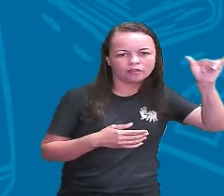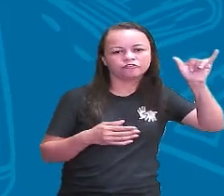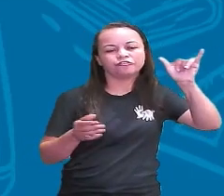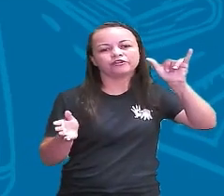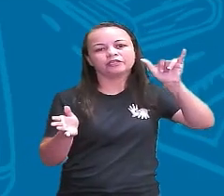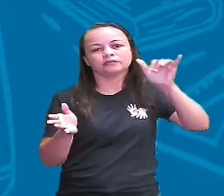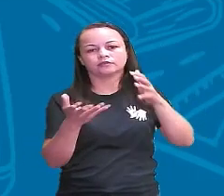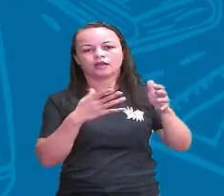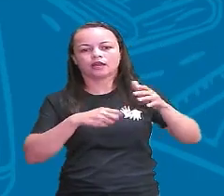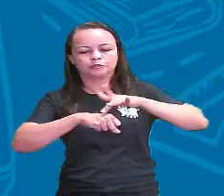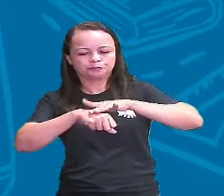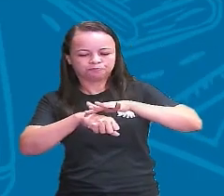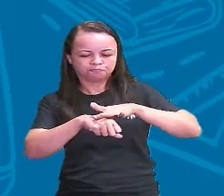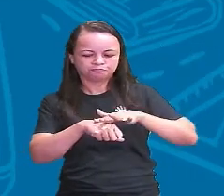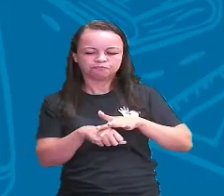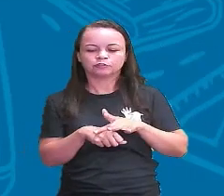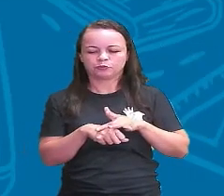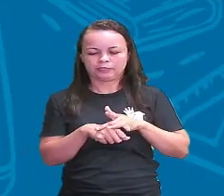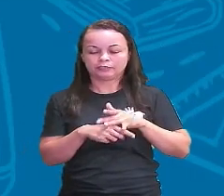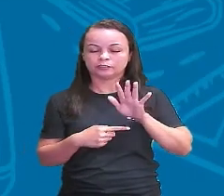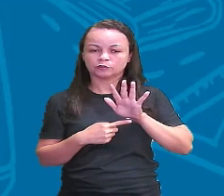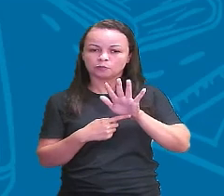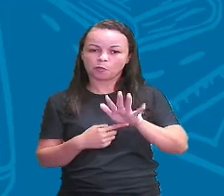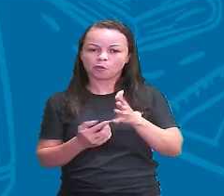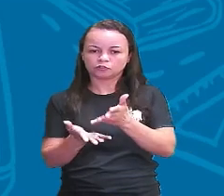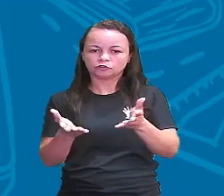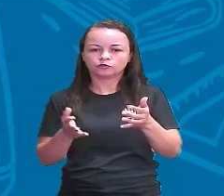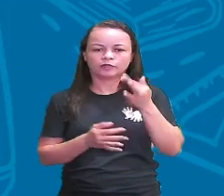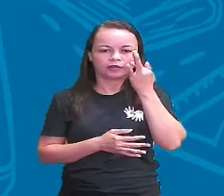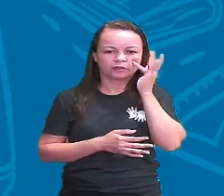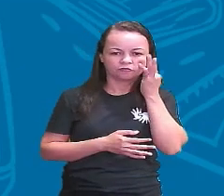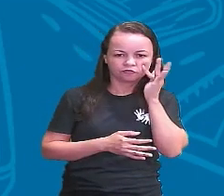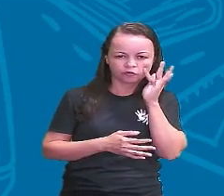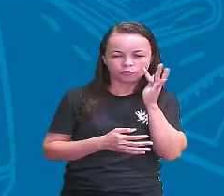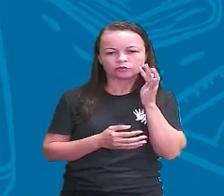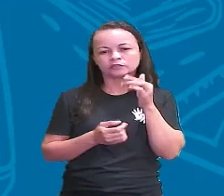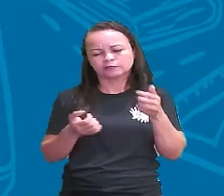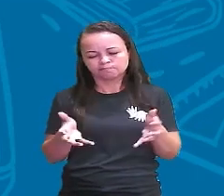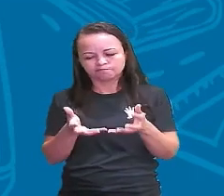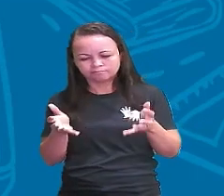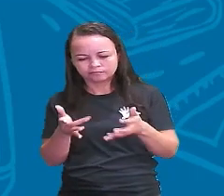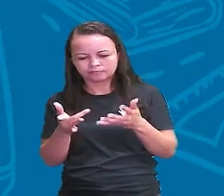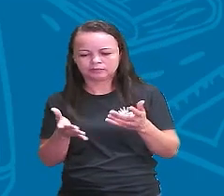frutas e nas hortaliças. E aí eu vou citar para vocês uma vitamina